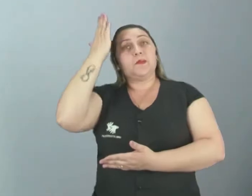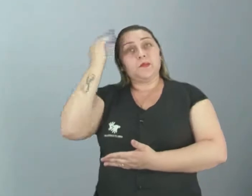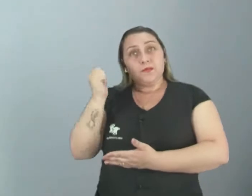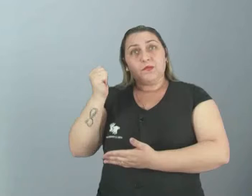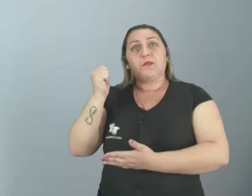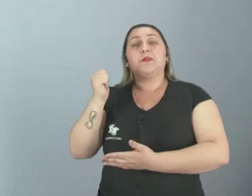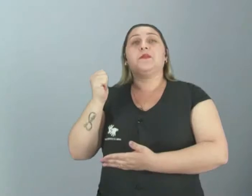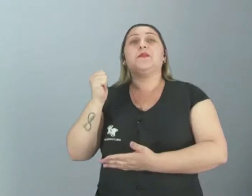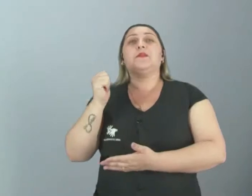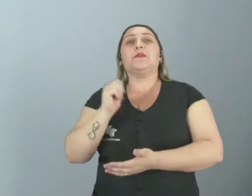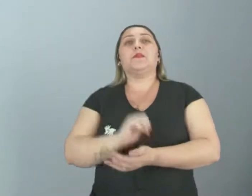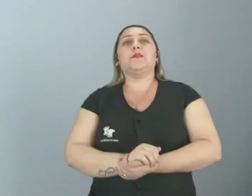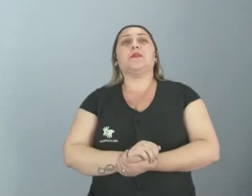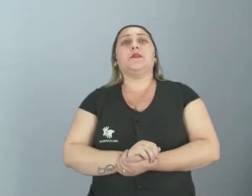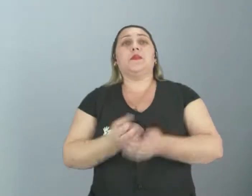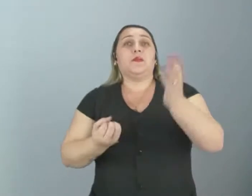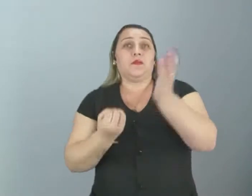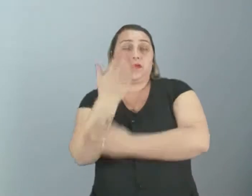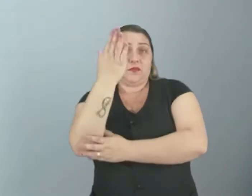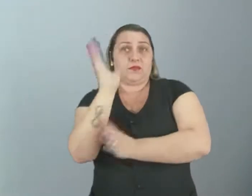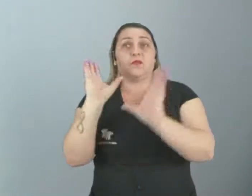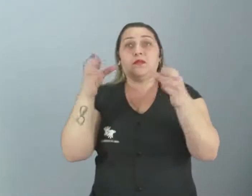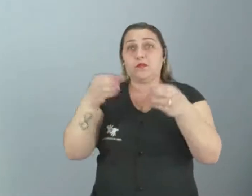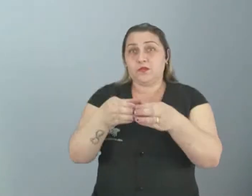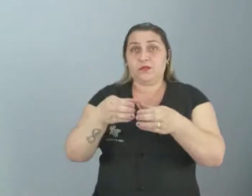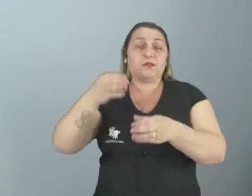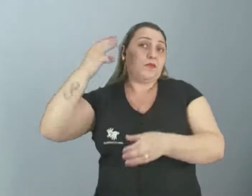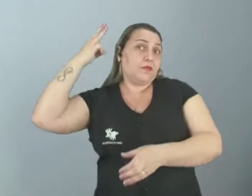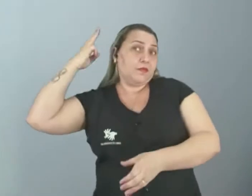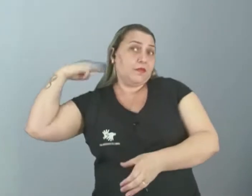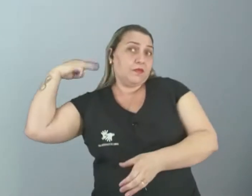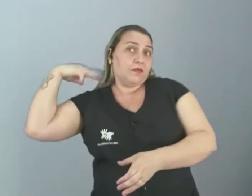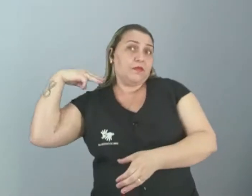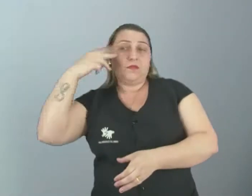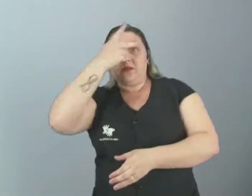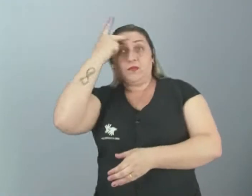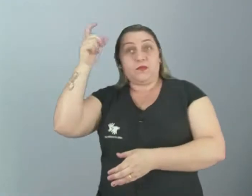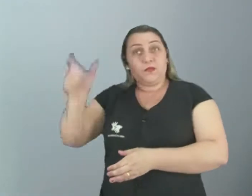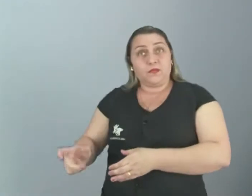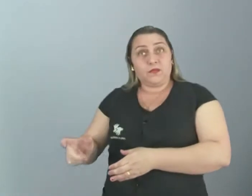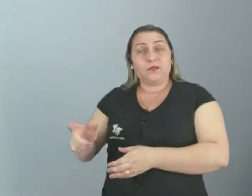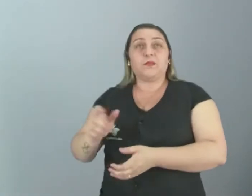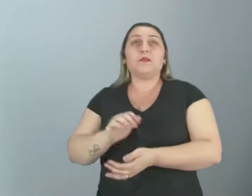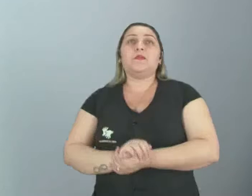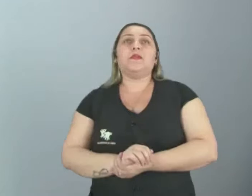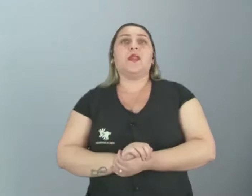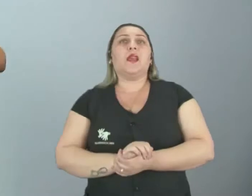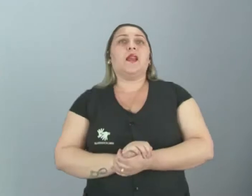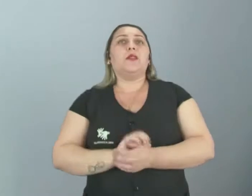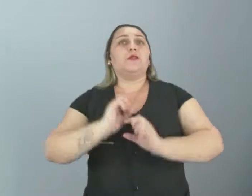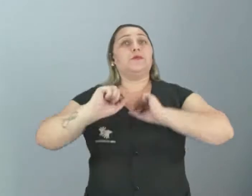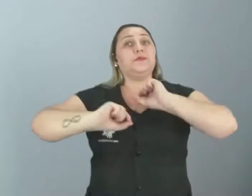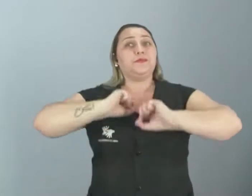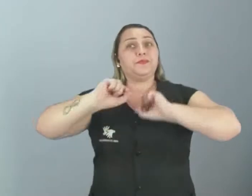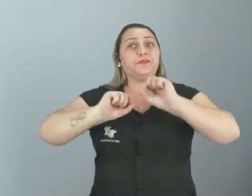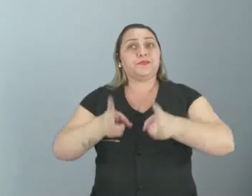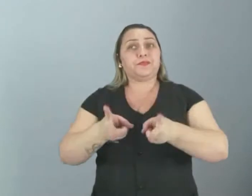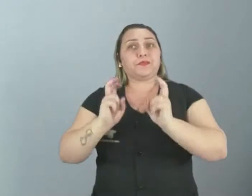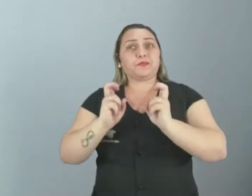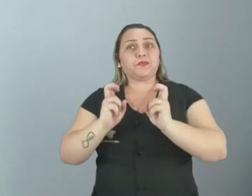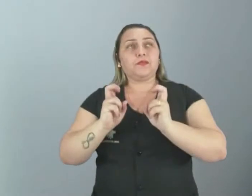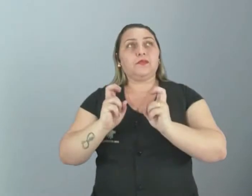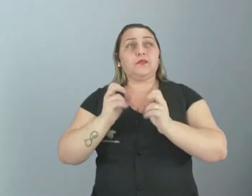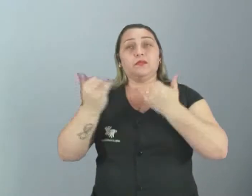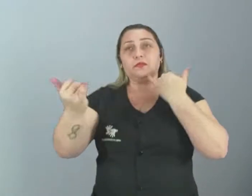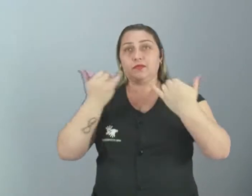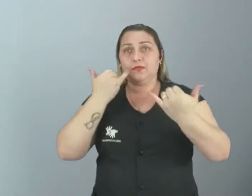Souza é o criador da Turma da Mônica, com todos esses personagens. O que é que nós vamos perceber